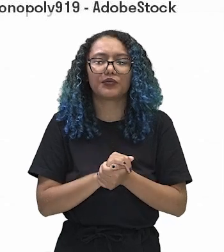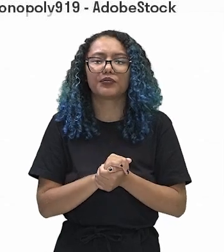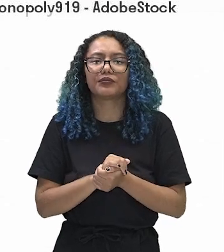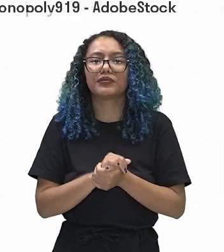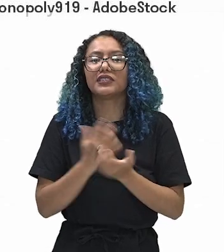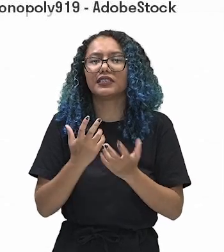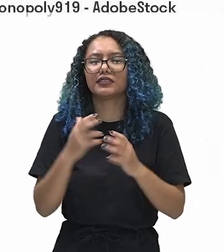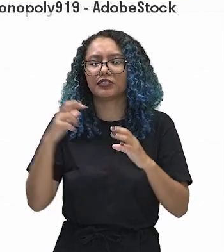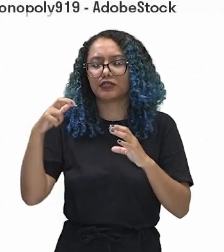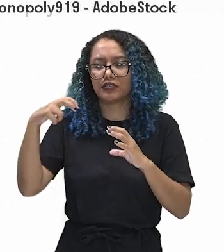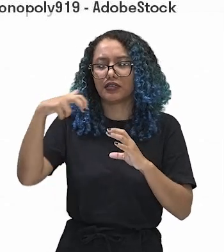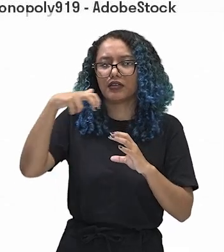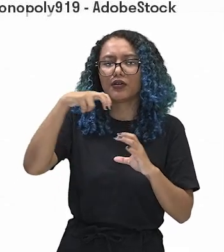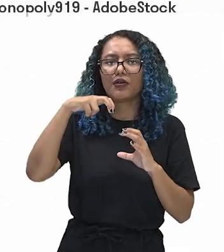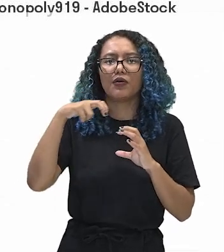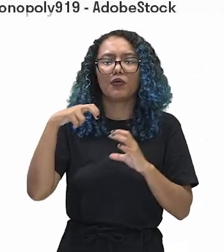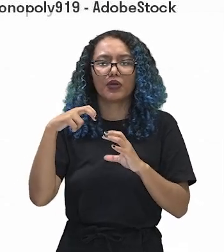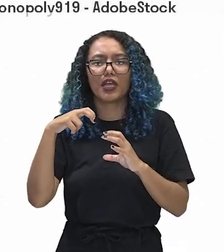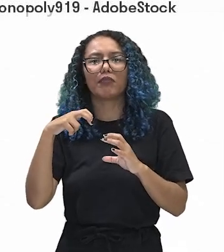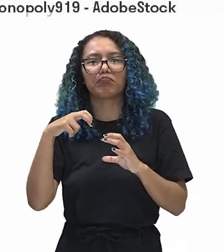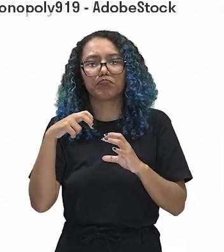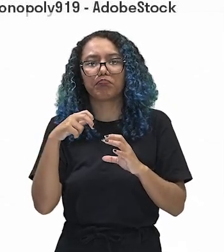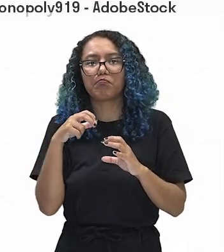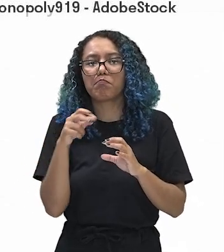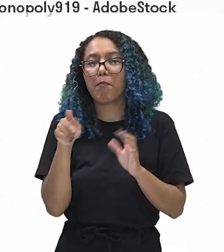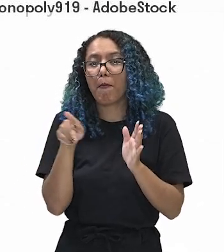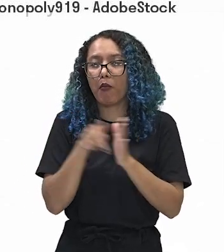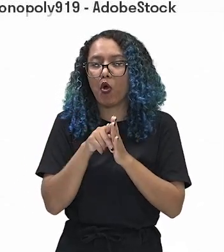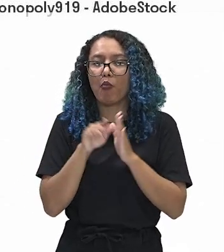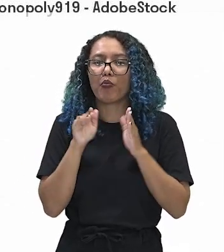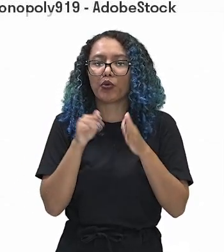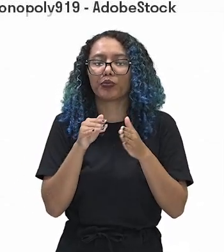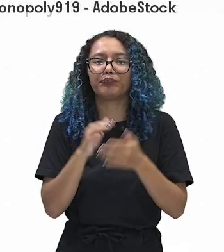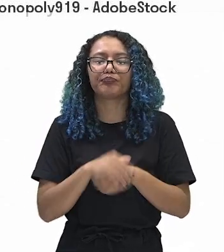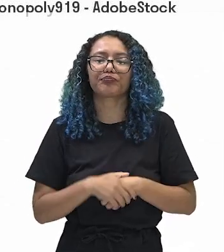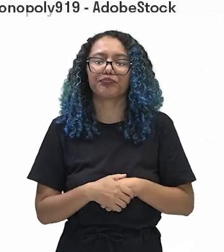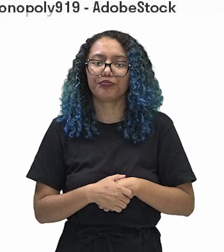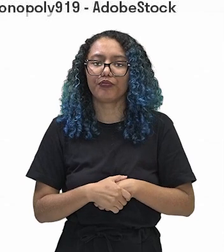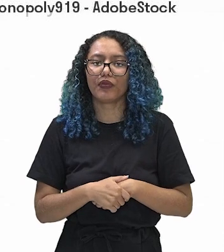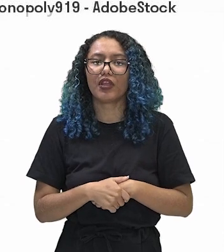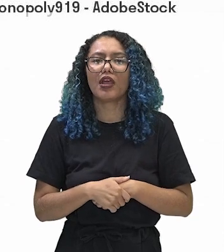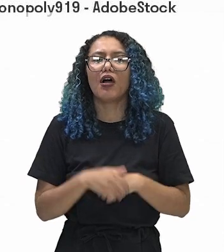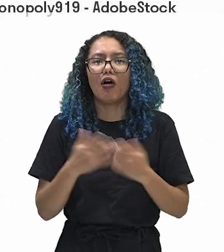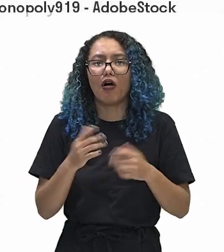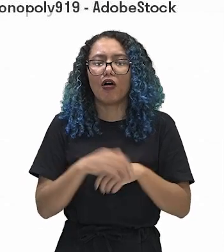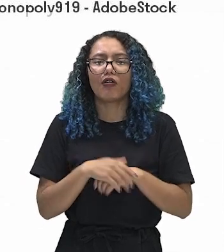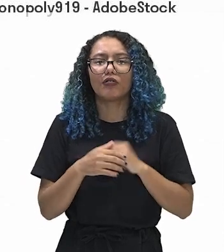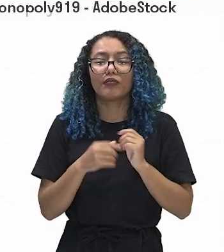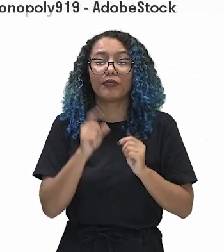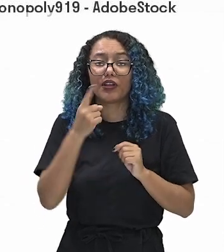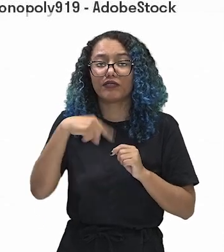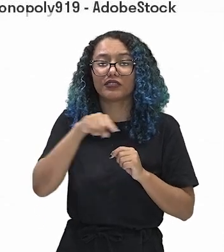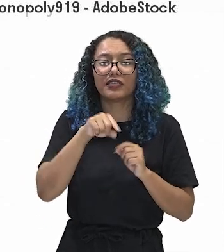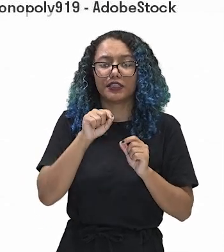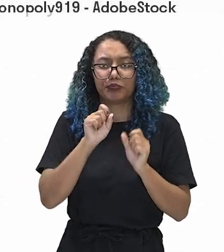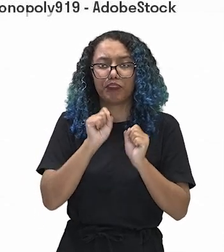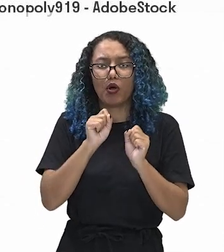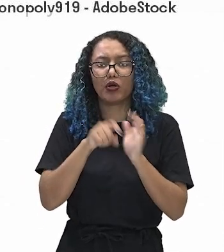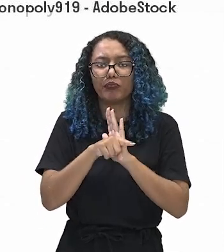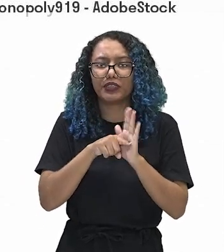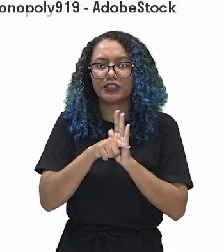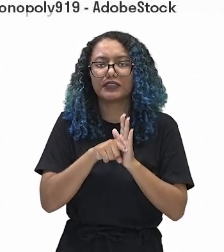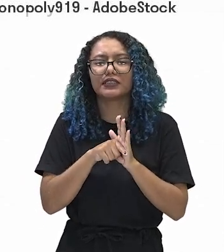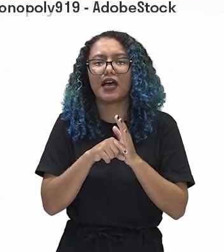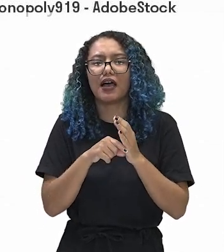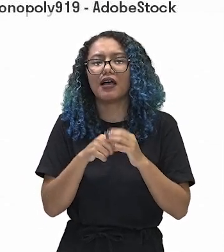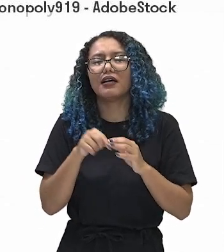são satélites muito específicos. Vou até deixar aí para vocês pesquisarem. Satélites